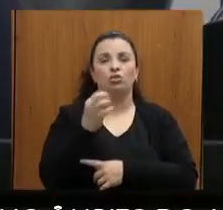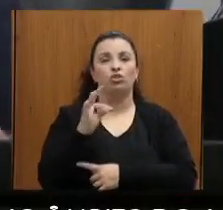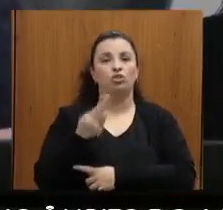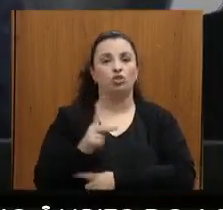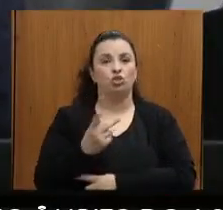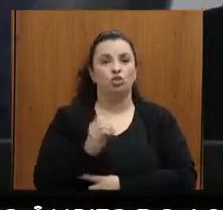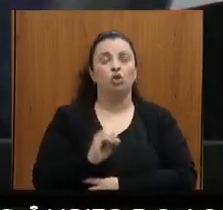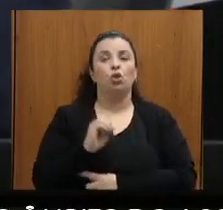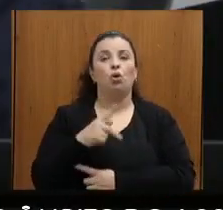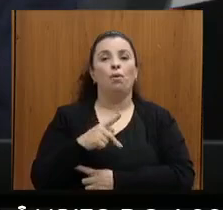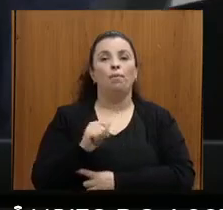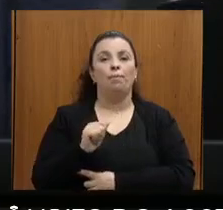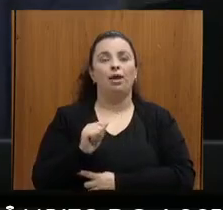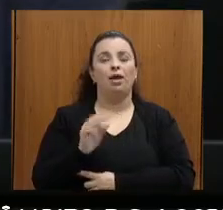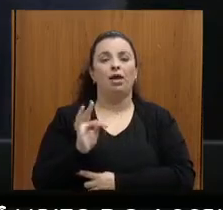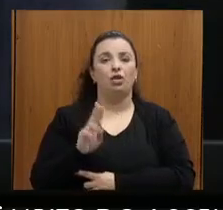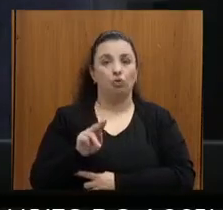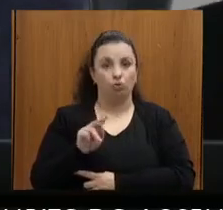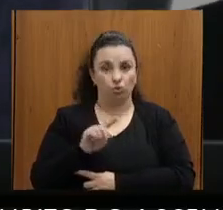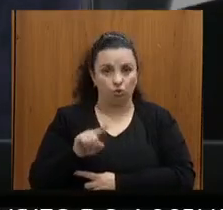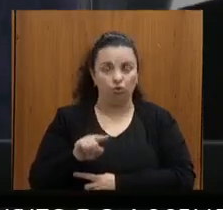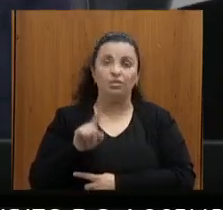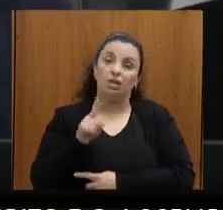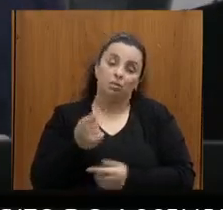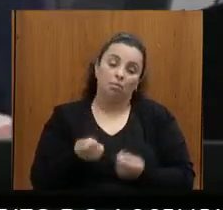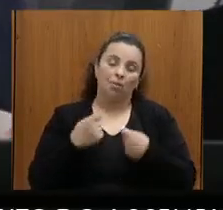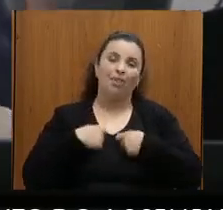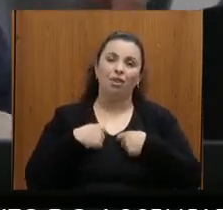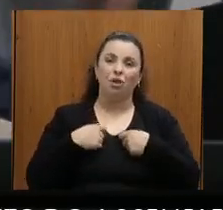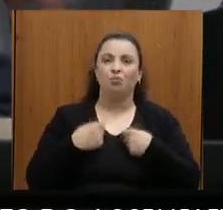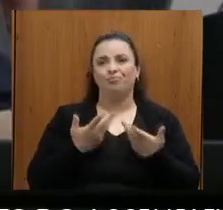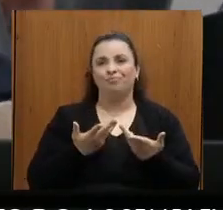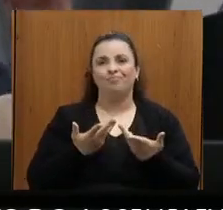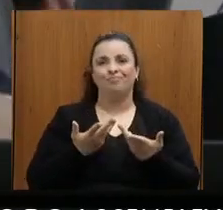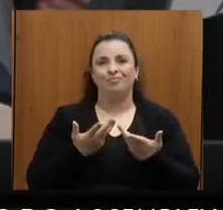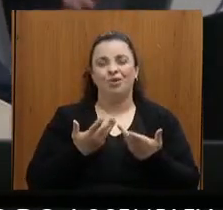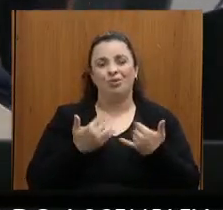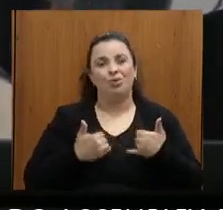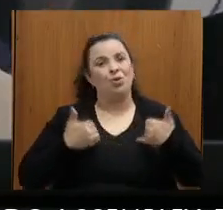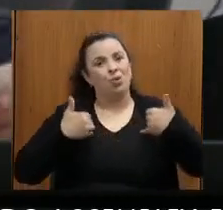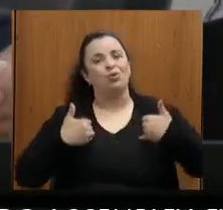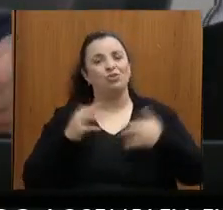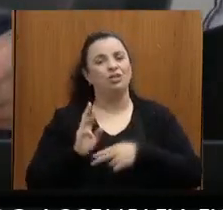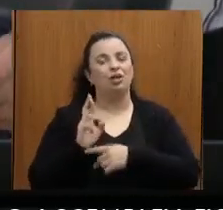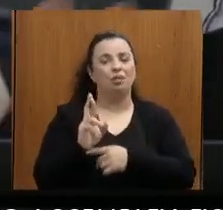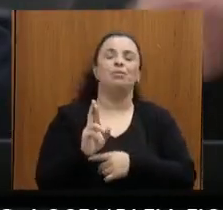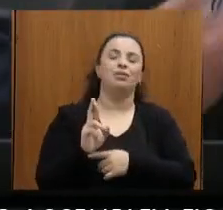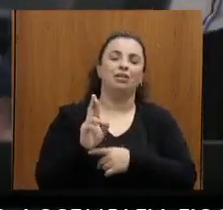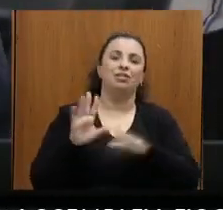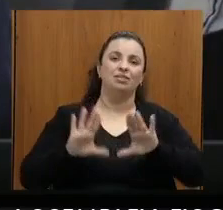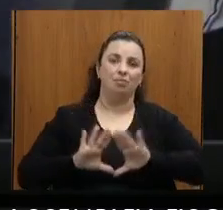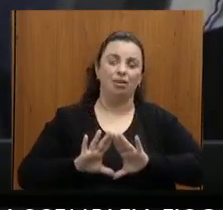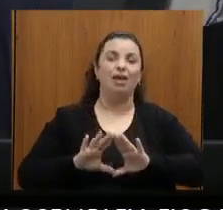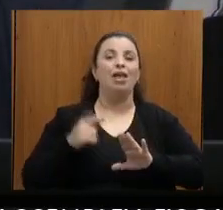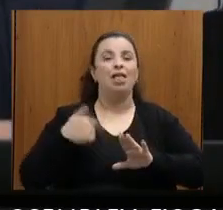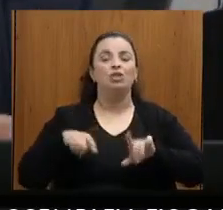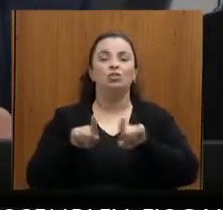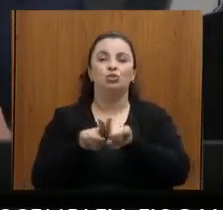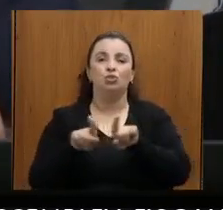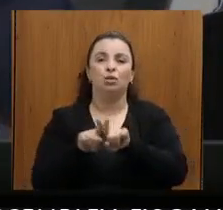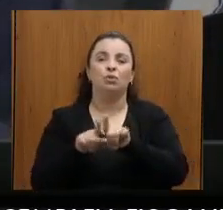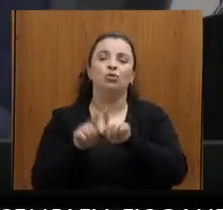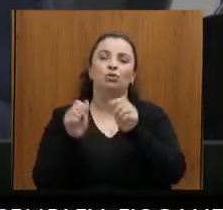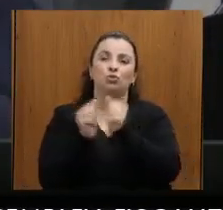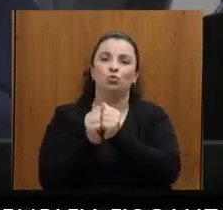a honra que me concedeu de representar a Assembleia, onde estive em companhia do deputado José Reis e do